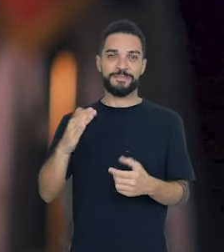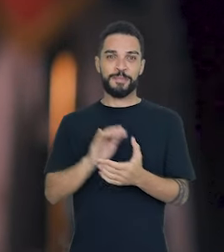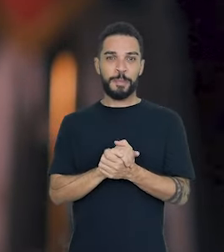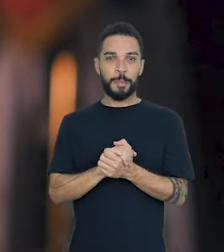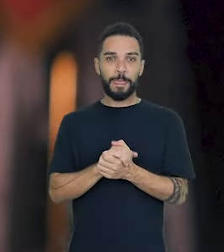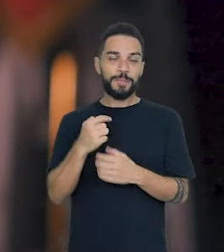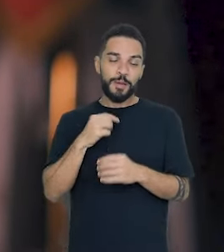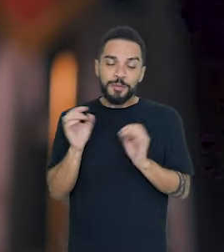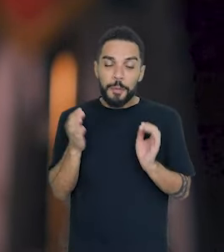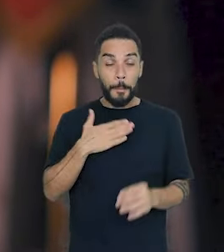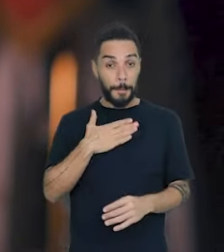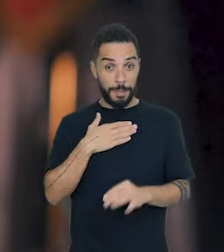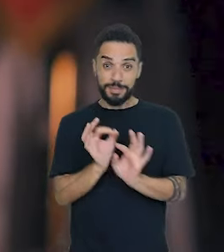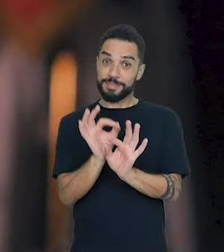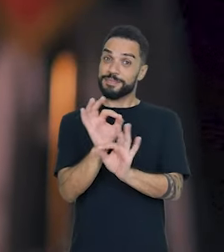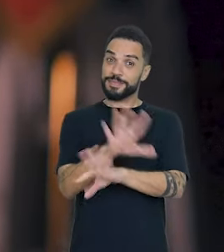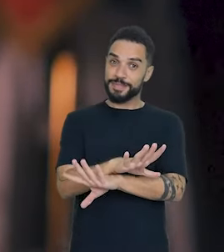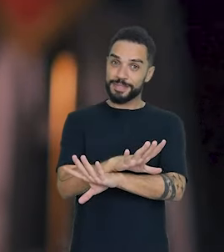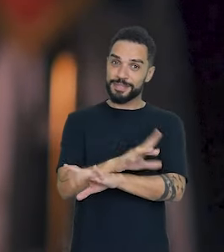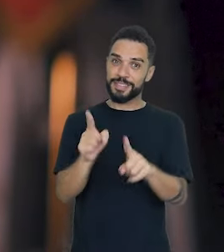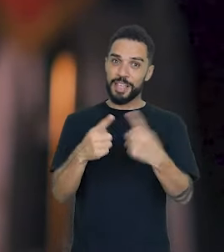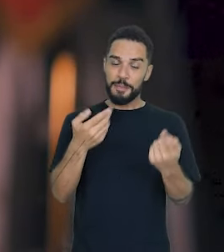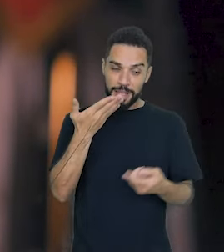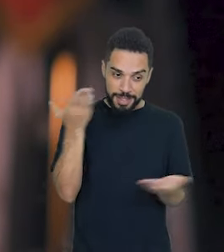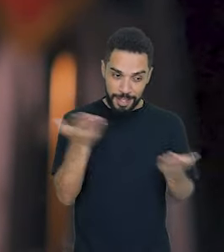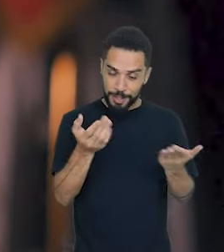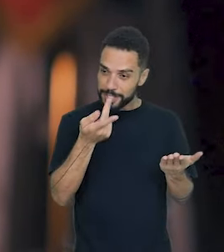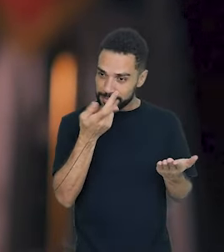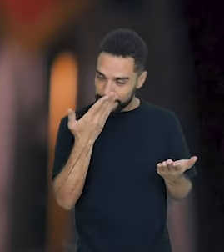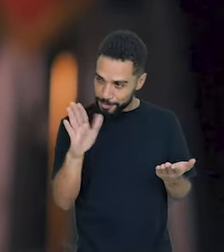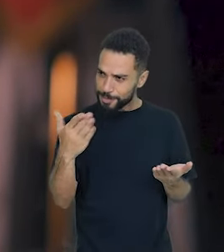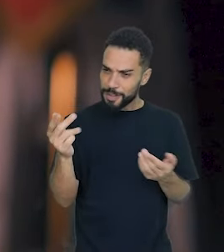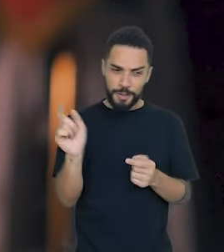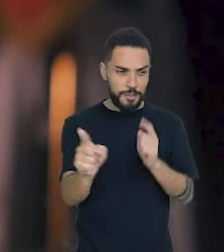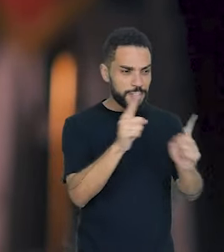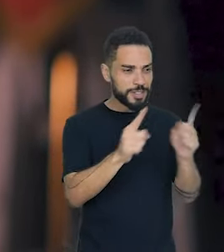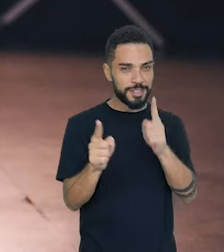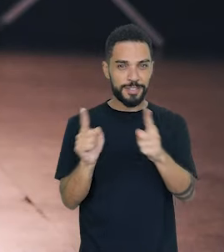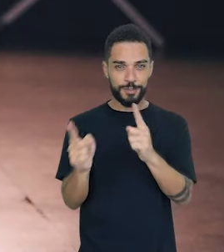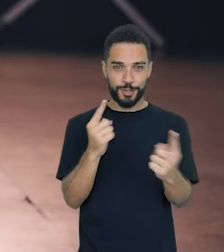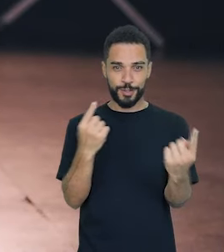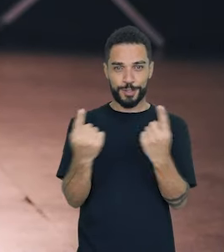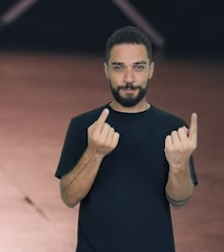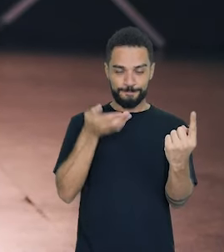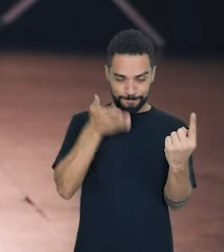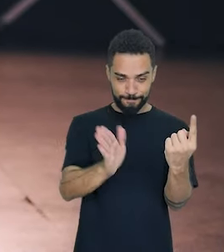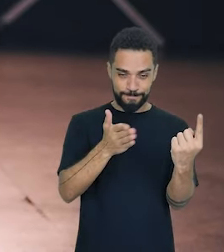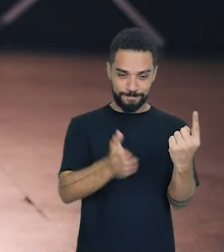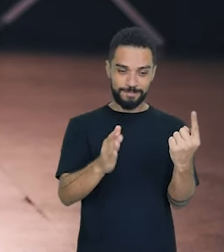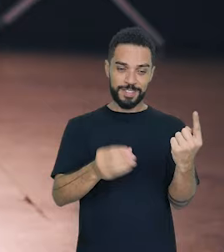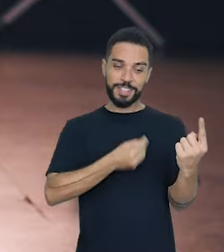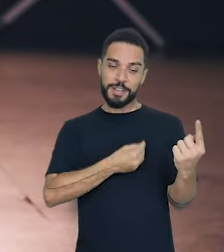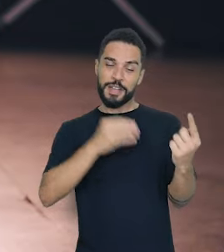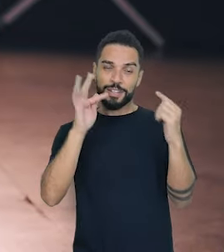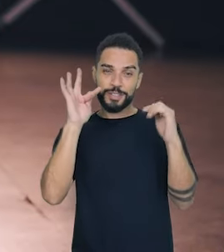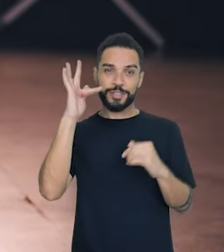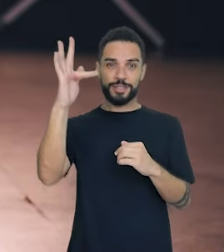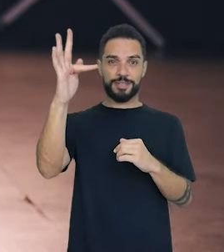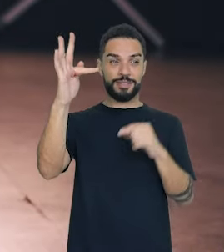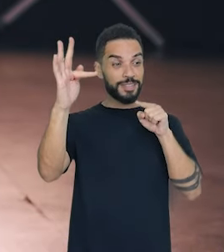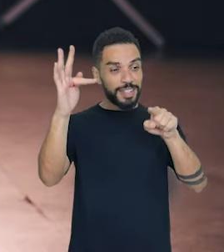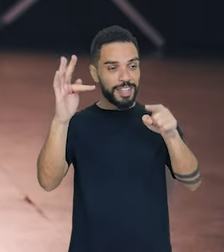do tacho, o ganhinho tá, e é eles que vão agora, né? Então, o futuro meu é o hoje. Eles vão bailar